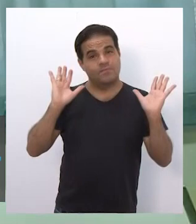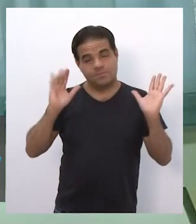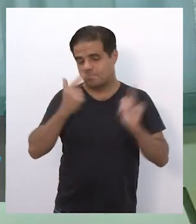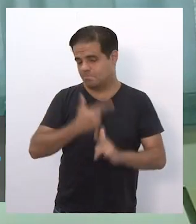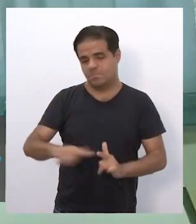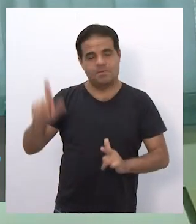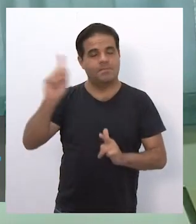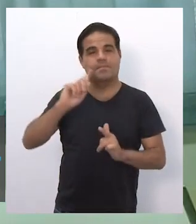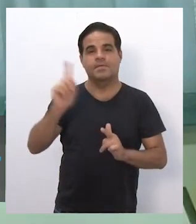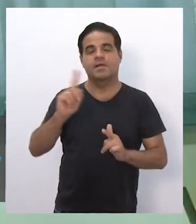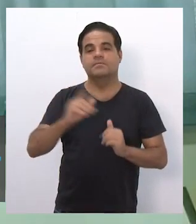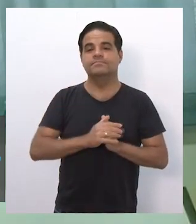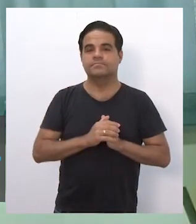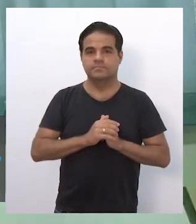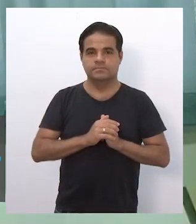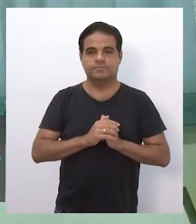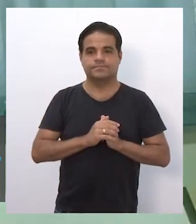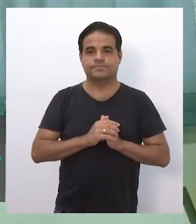não.